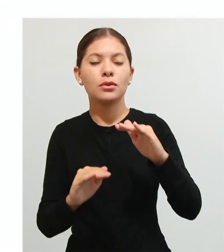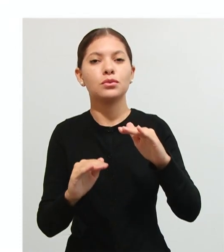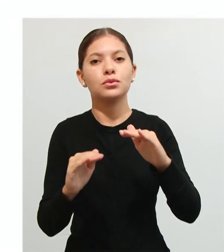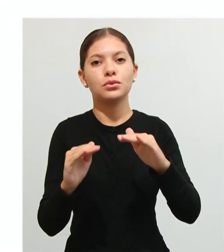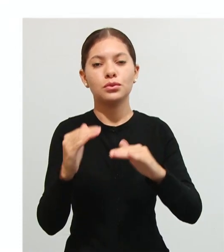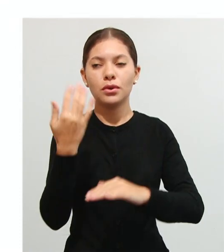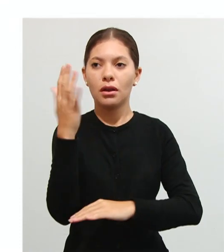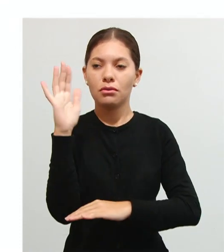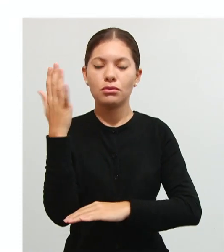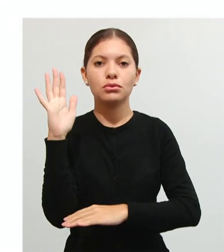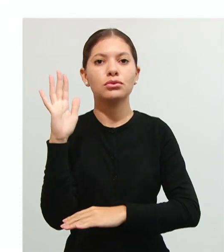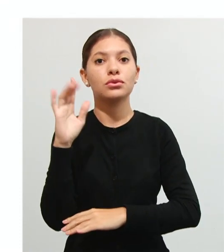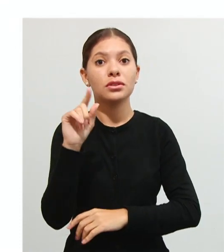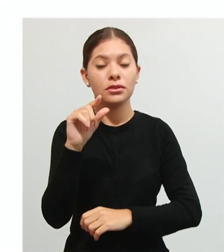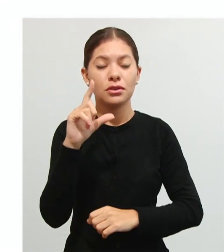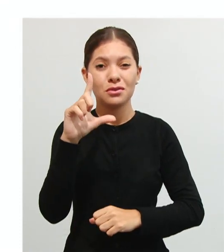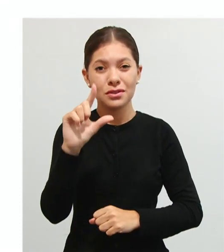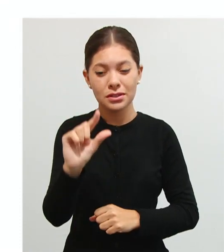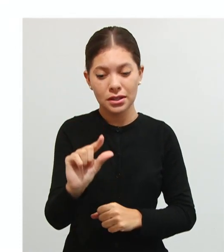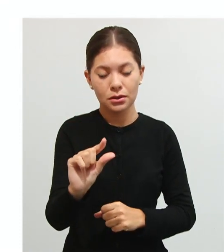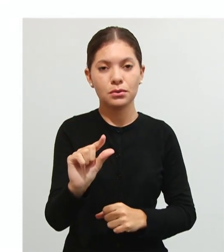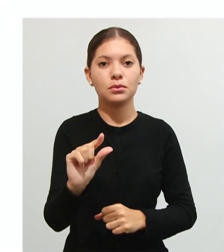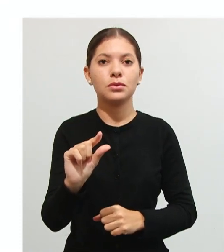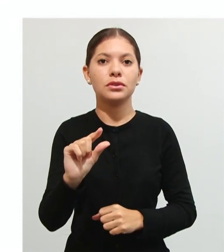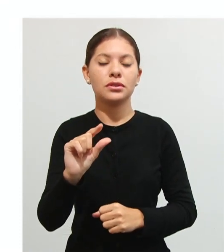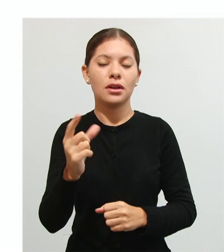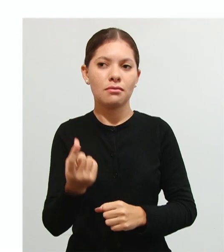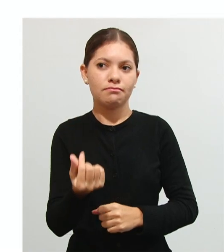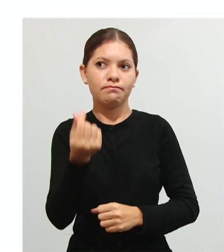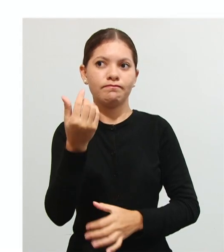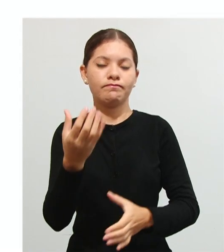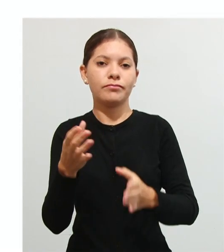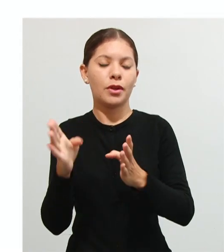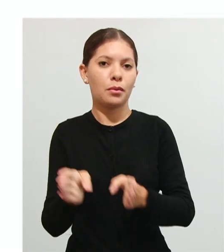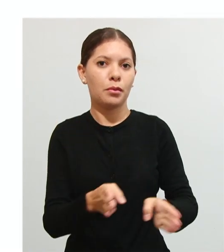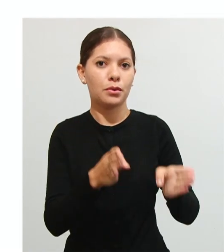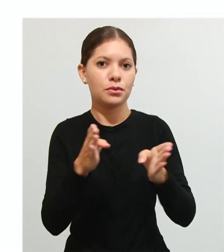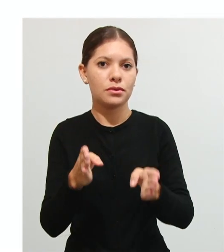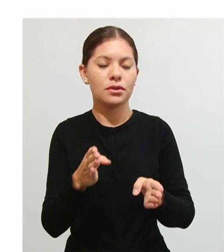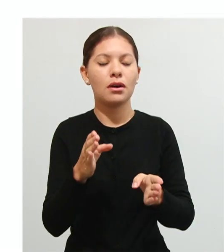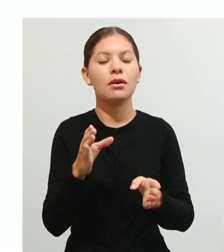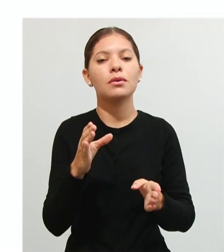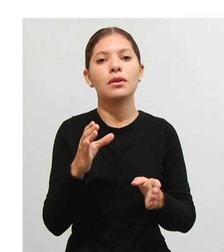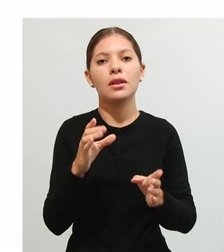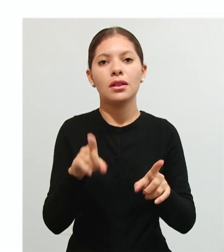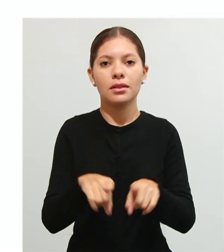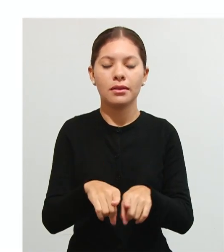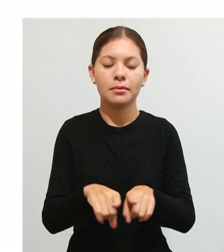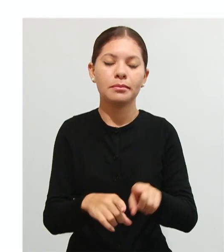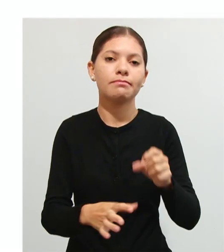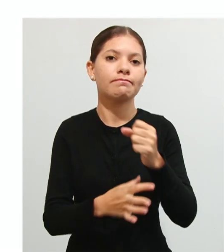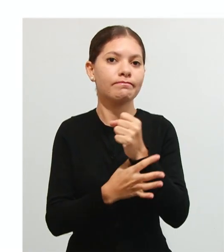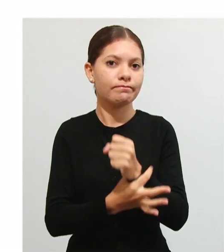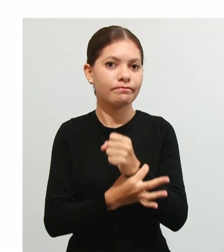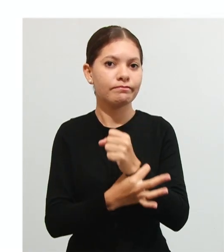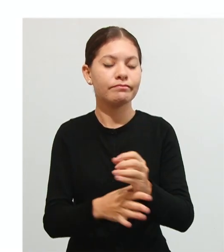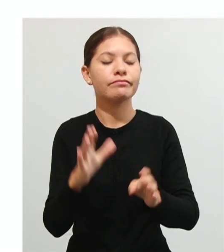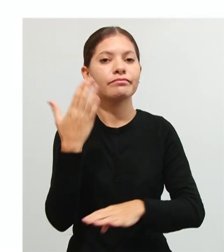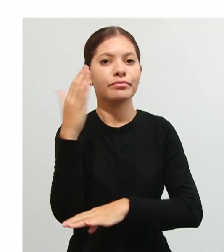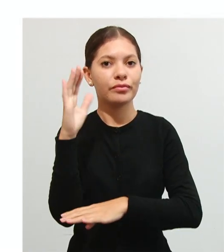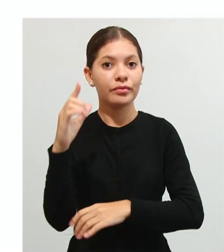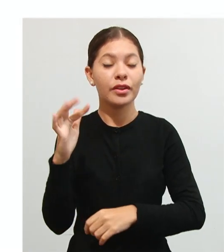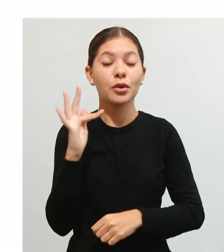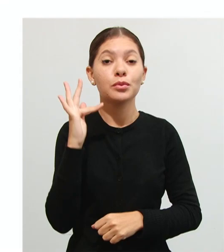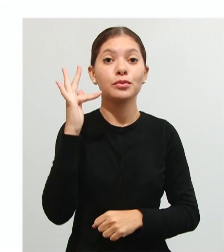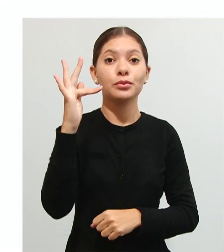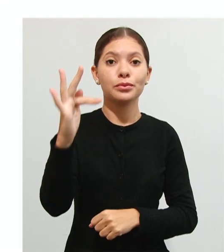naturais. Assim você não só reduz seus custos de produção, como garante recursos naturais para produções